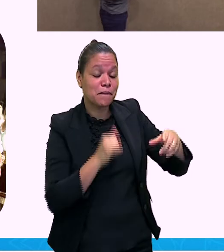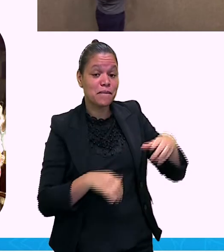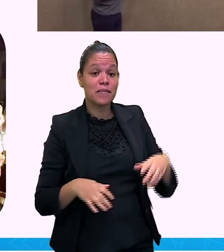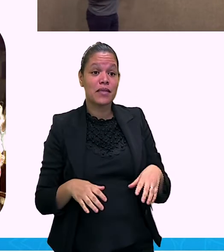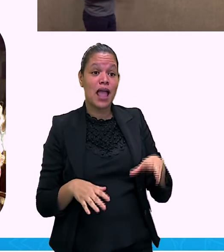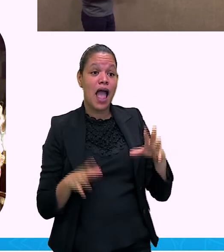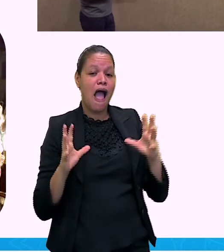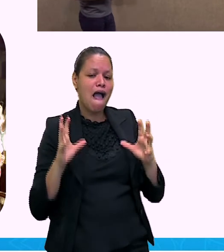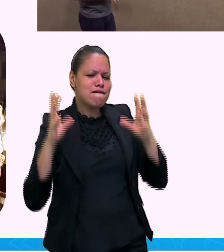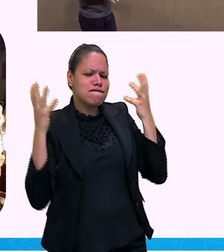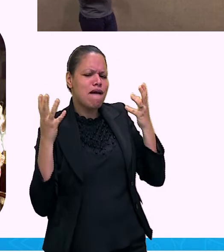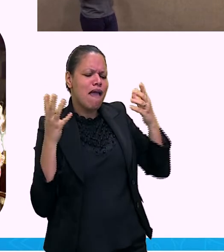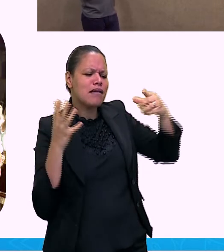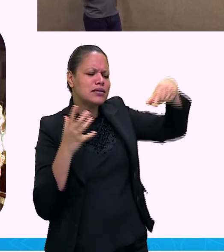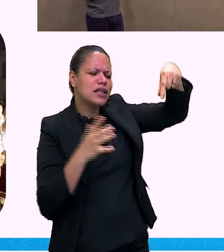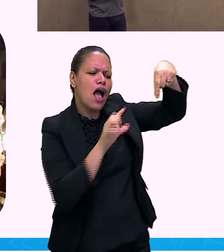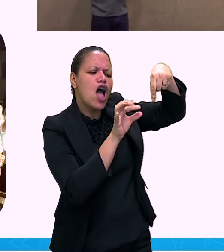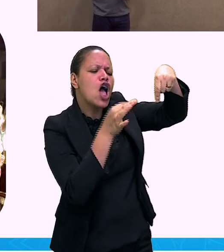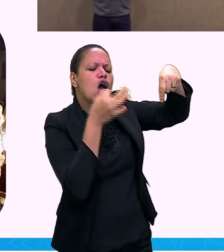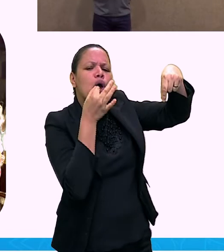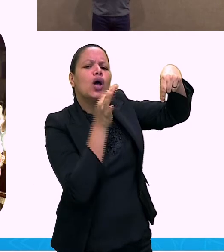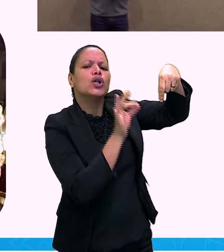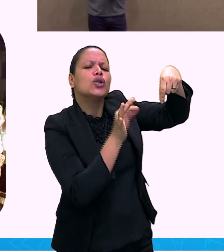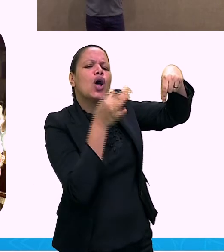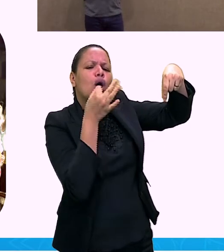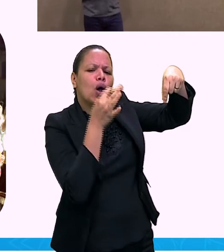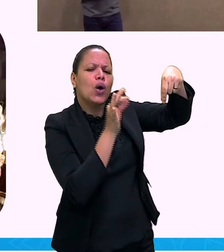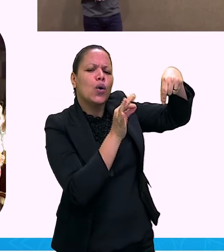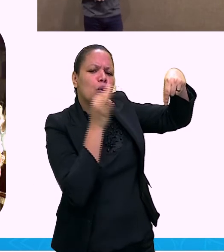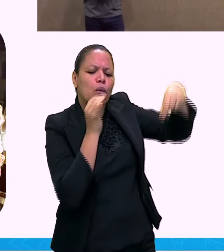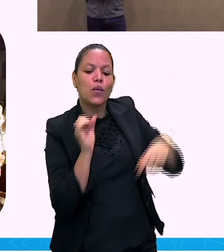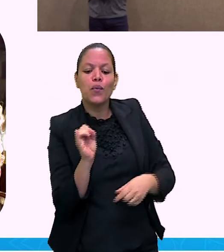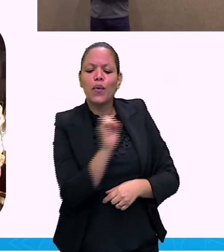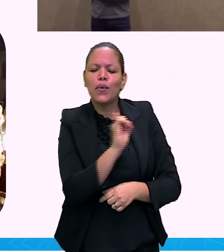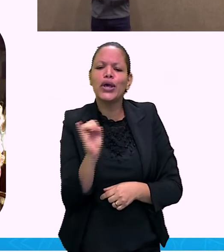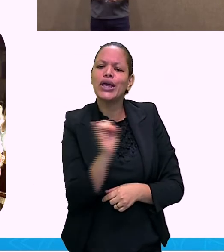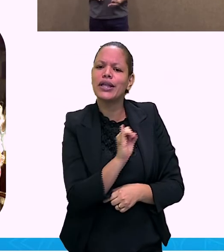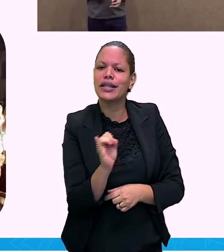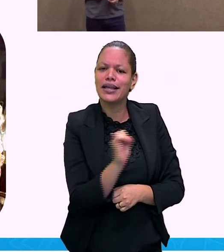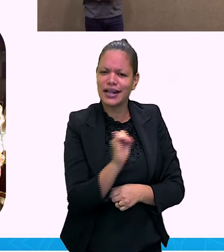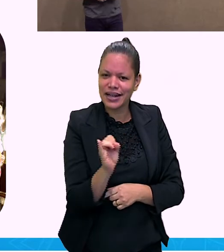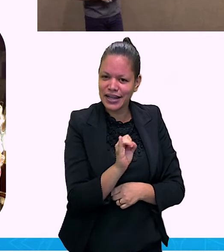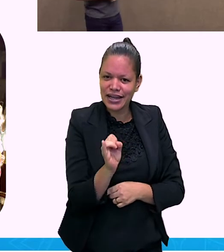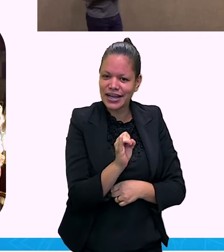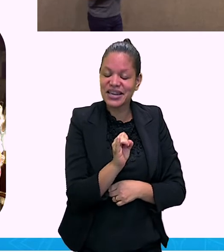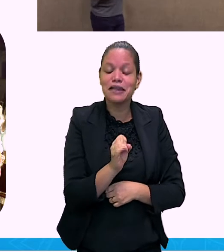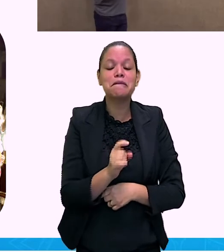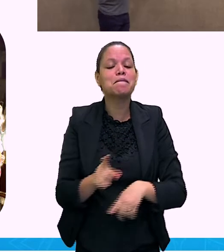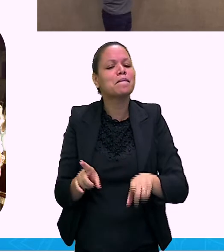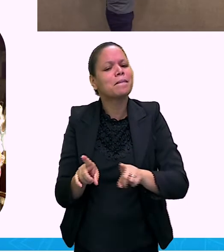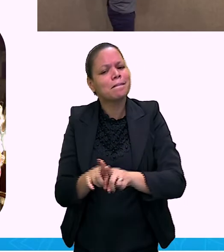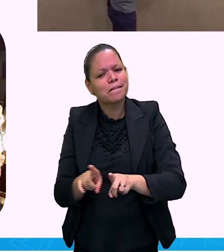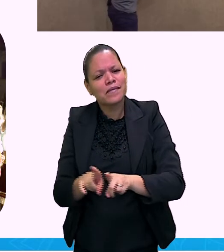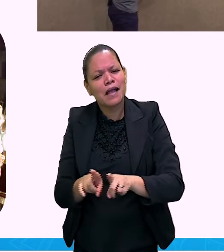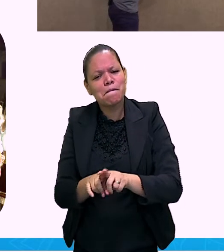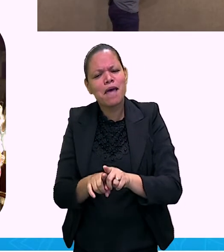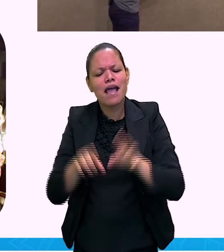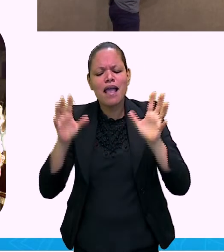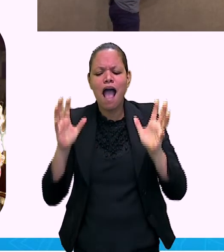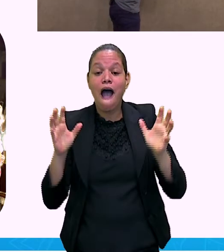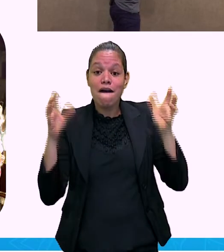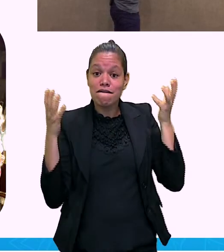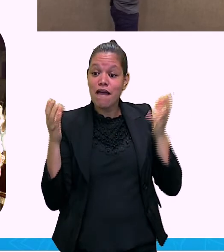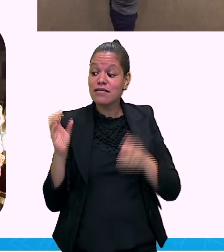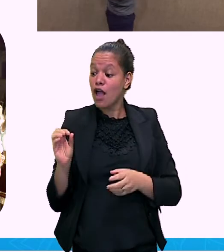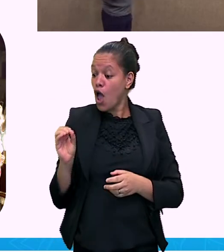né, fazendo essa festa, as pessoas amassando as uvas com os pés. Então é uma festa bastante típica. E a Oktoberfest, né,